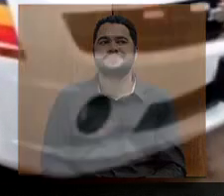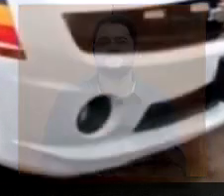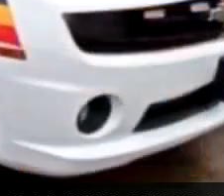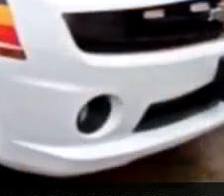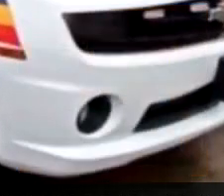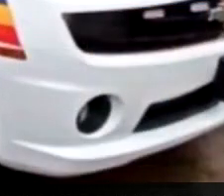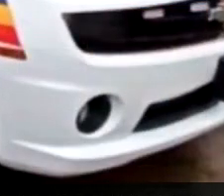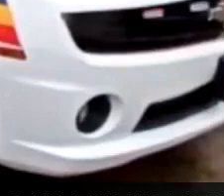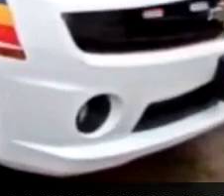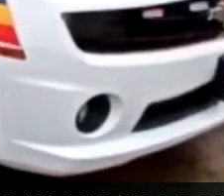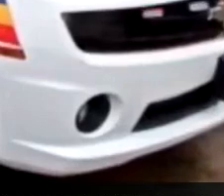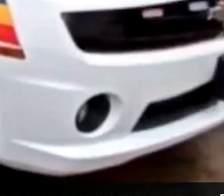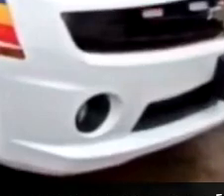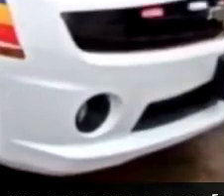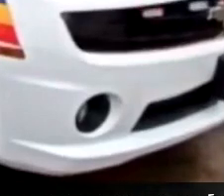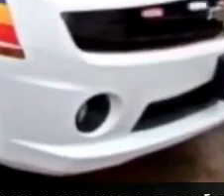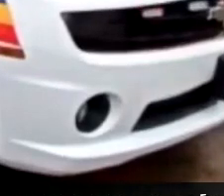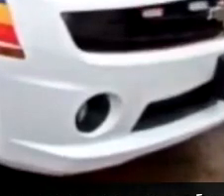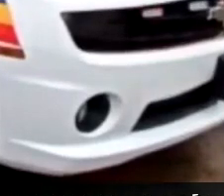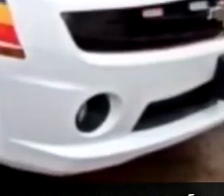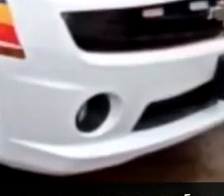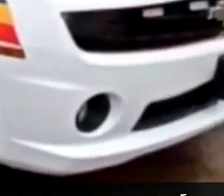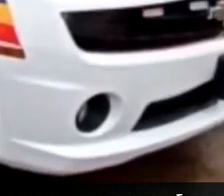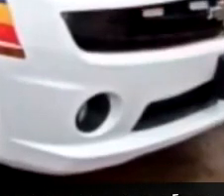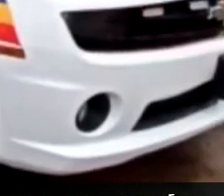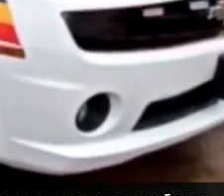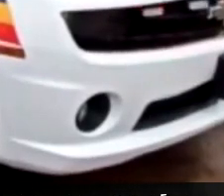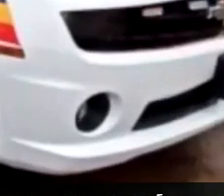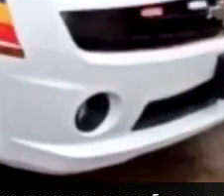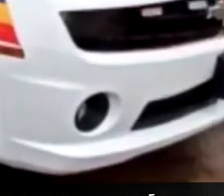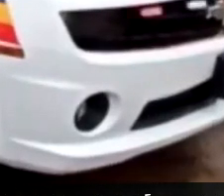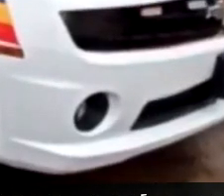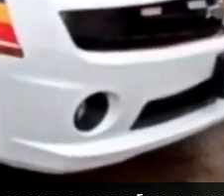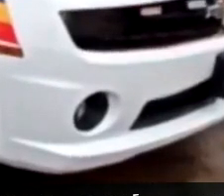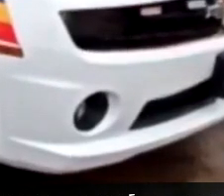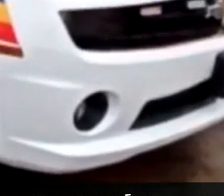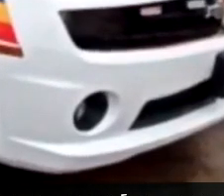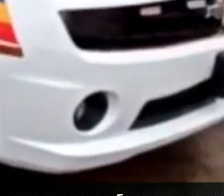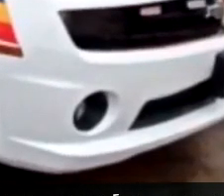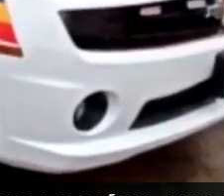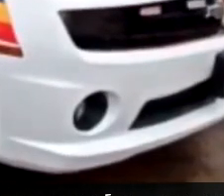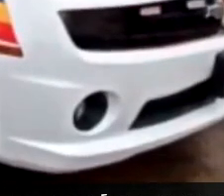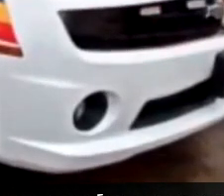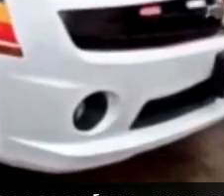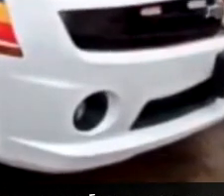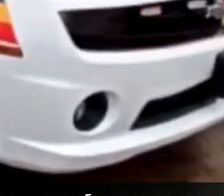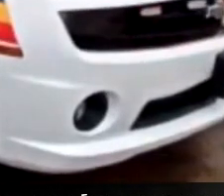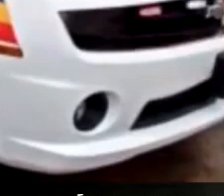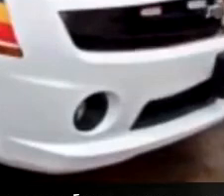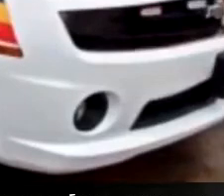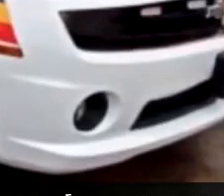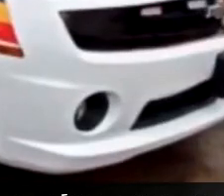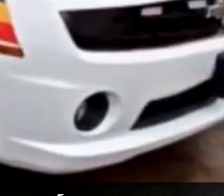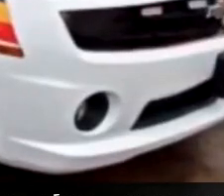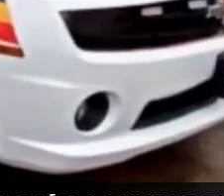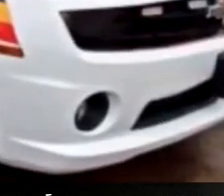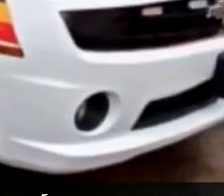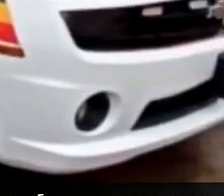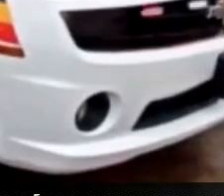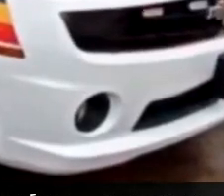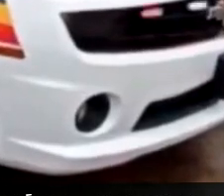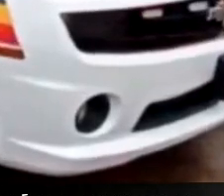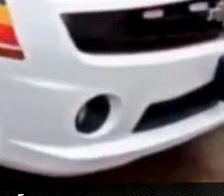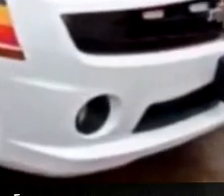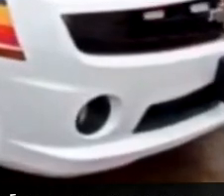futebol de Minas Gerais ele é fiel e colisões nas ocorrências do YouTube de molho assim sempre